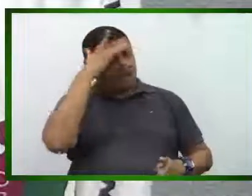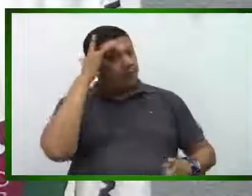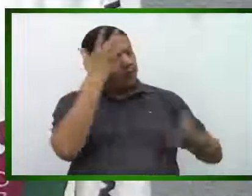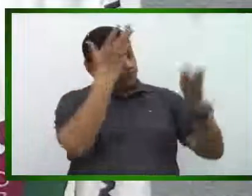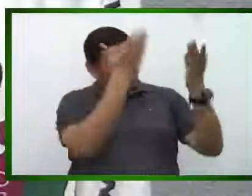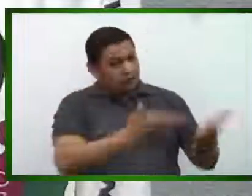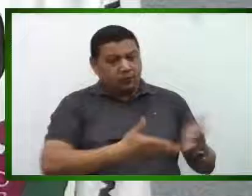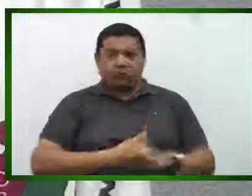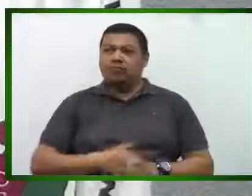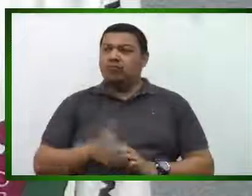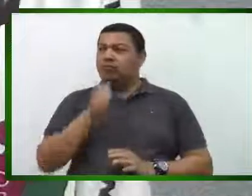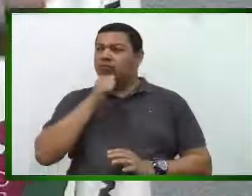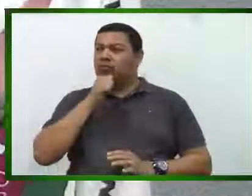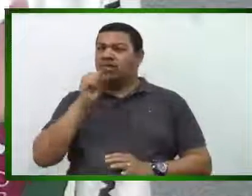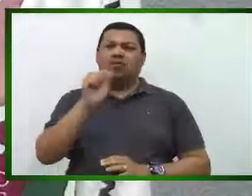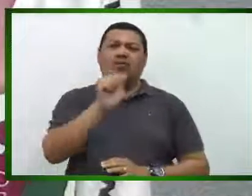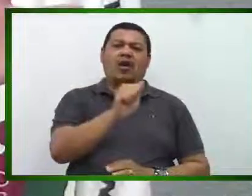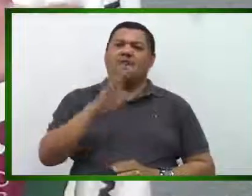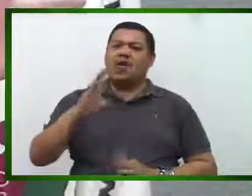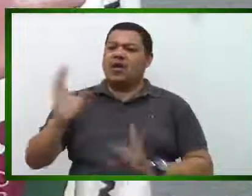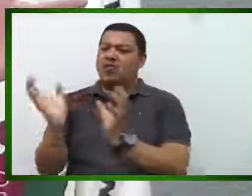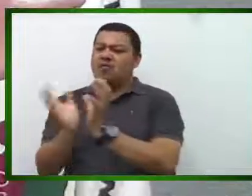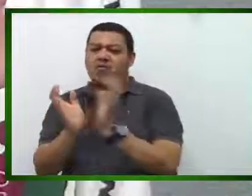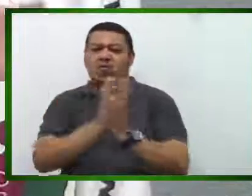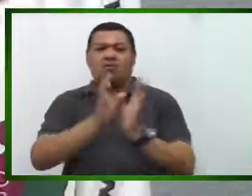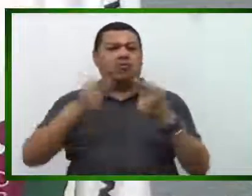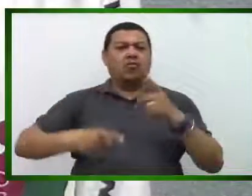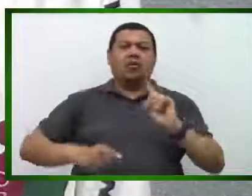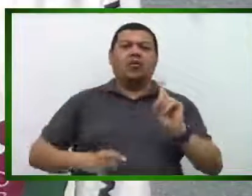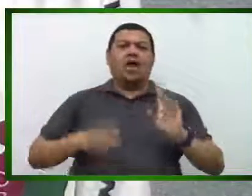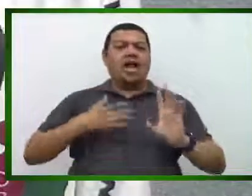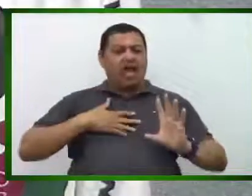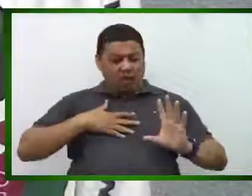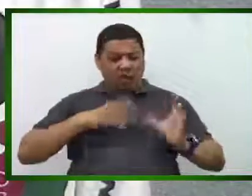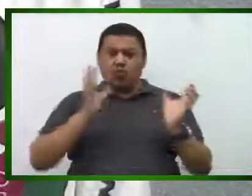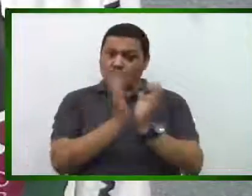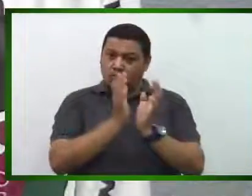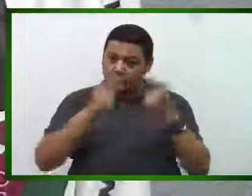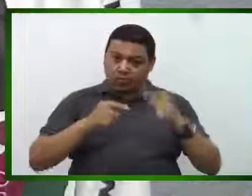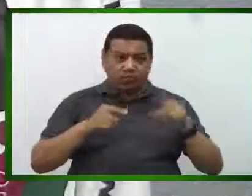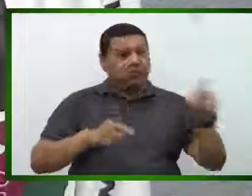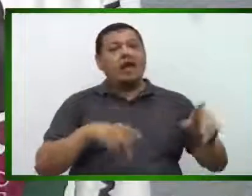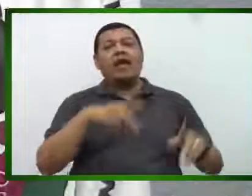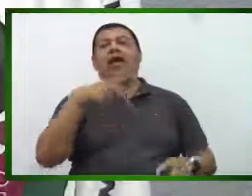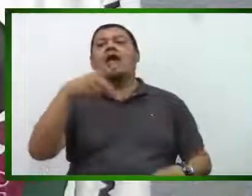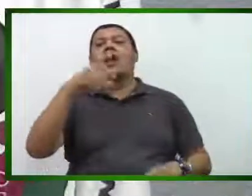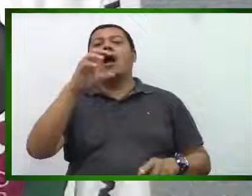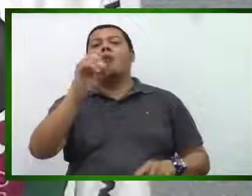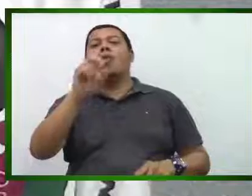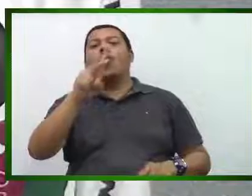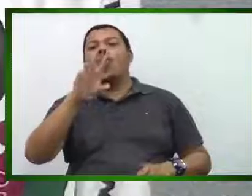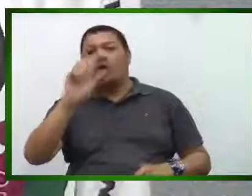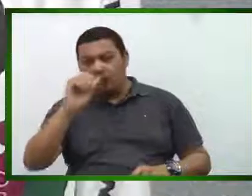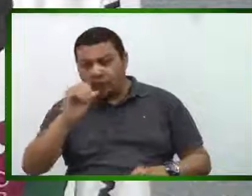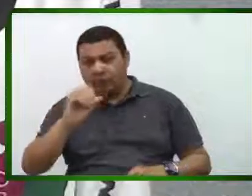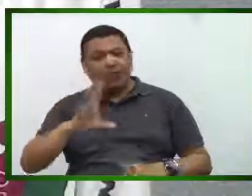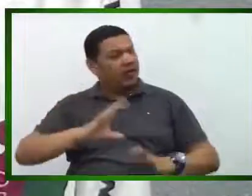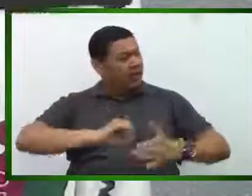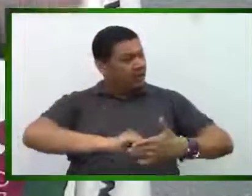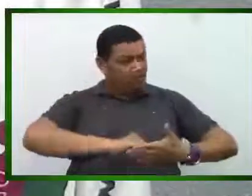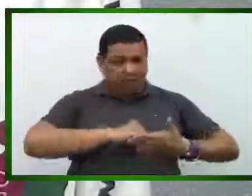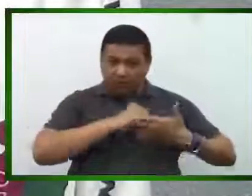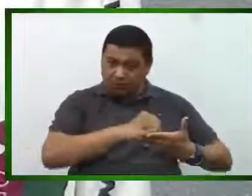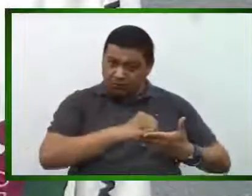estimação partido A ou B. Eu sou o partido que, primeiro, que defende a direita, os princípios